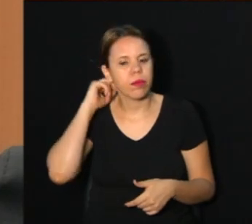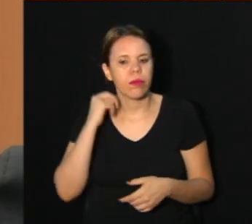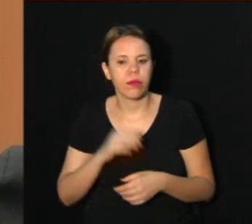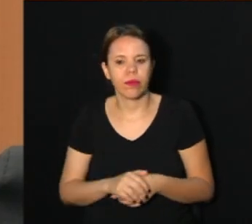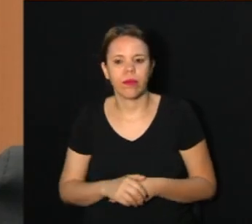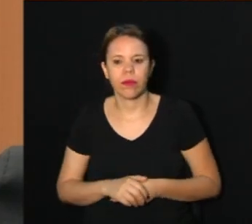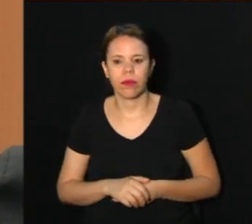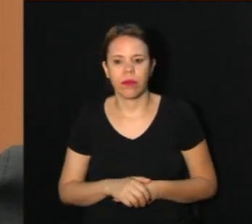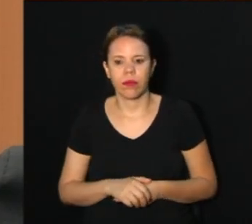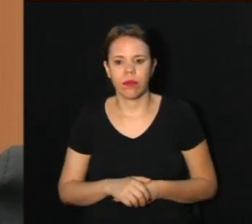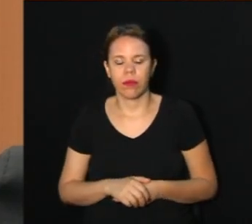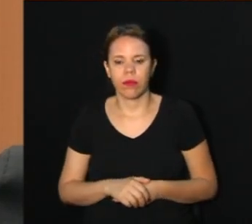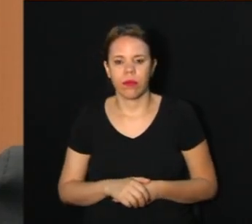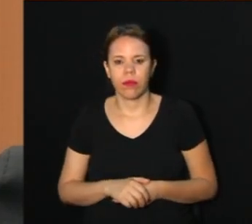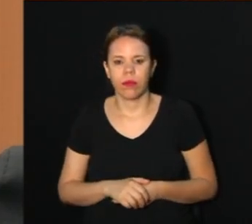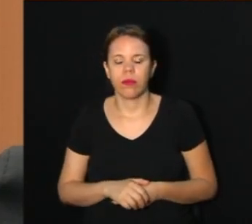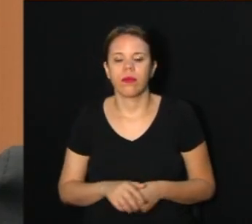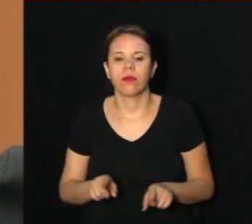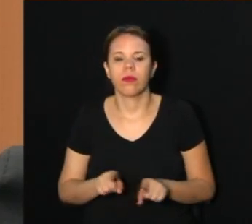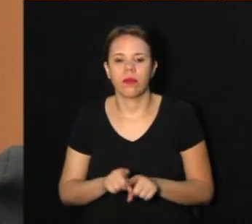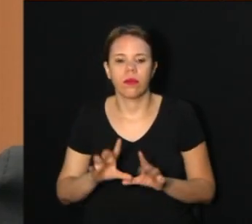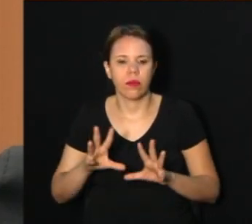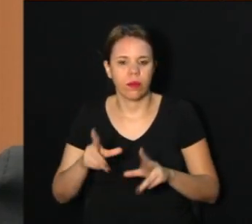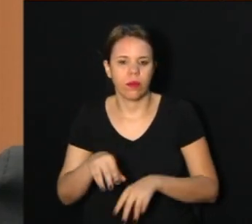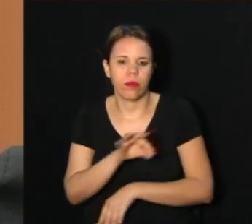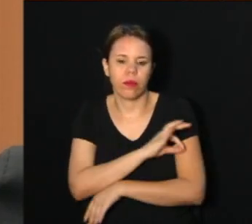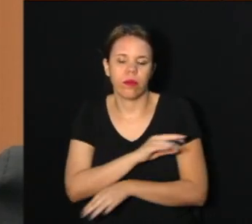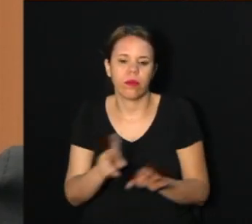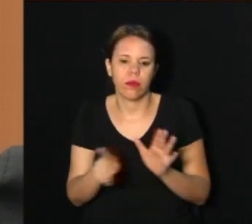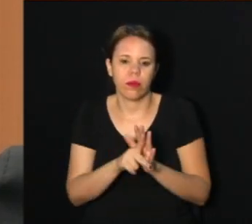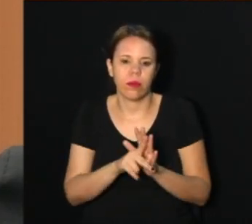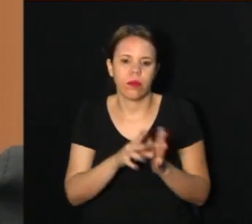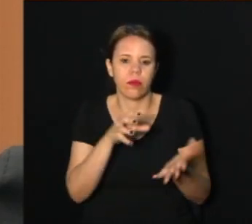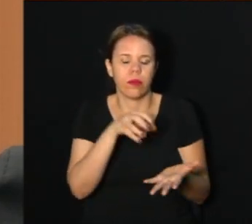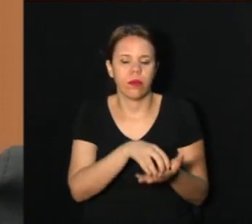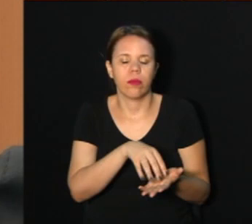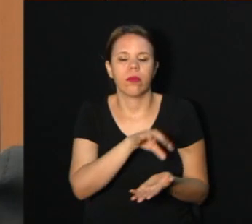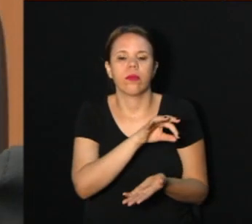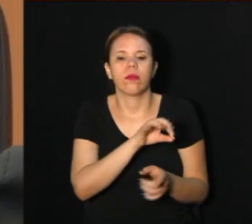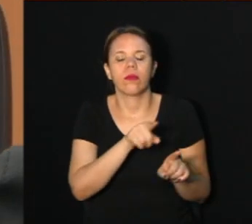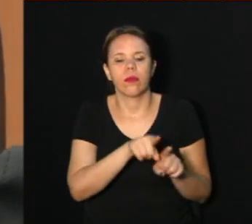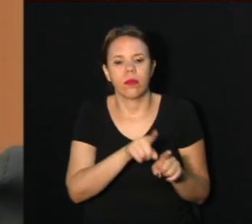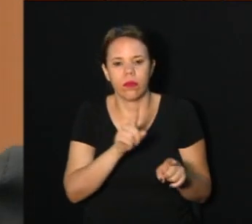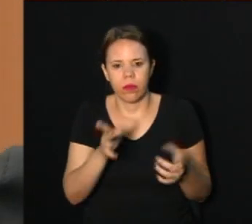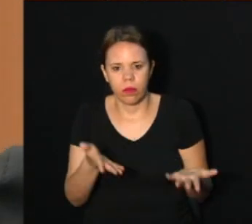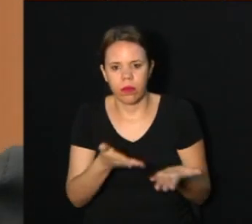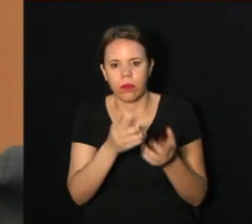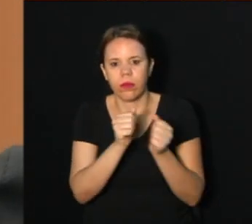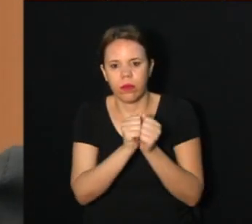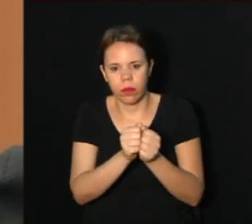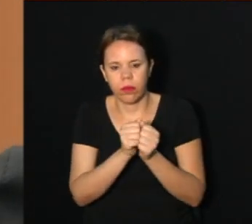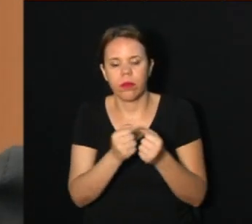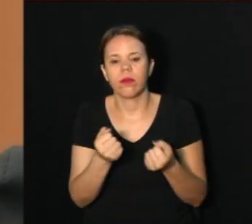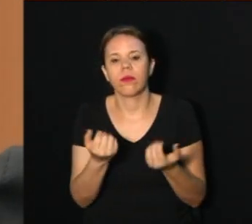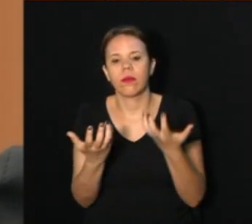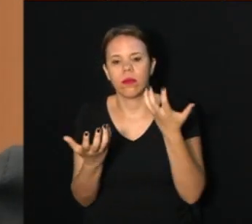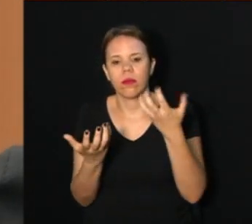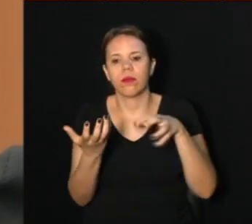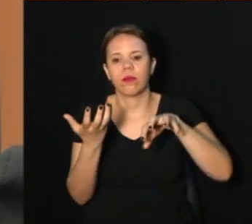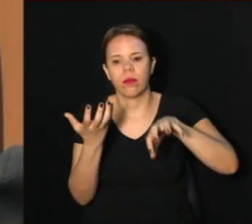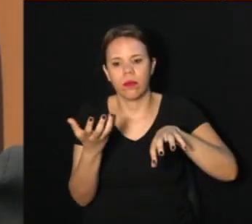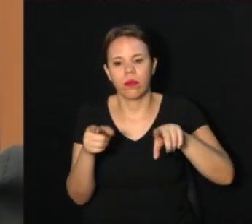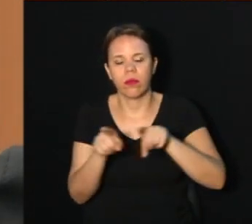As procuradorias municipais estão todas hoje já bem encaminhadas, junto também ao Congresso Nacional, para que isso